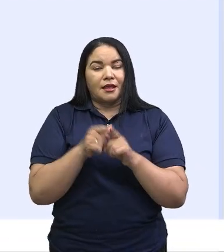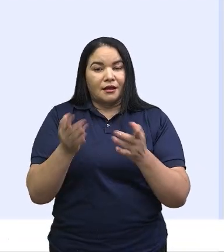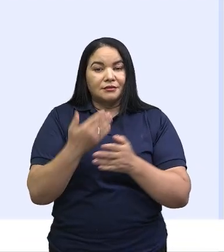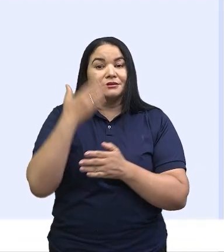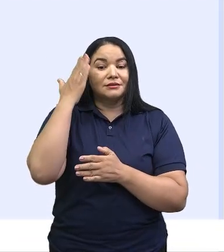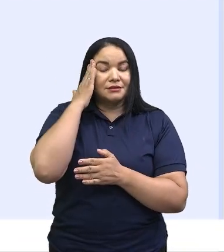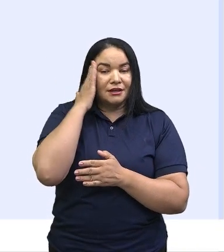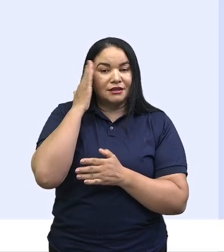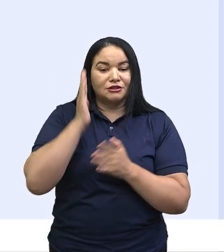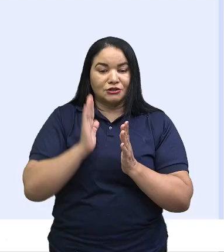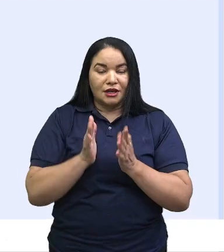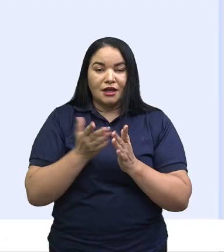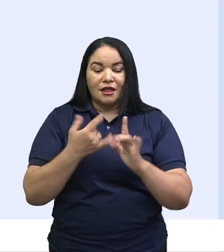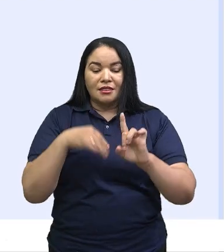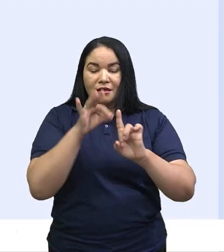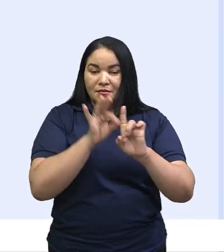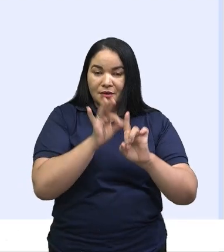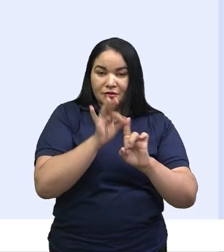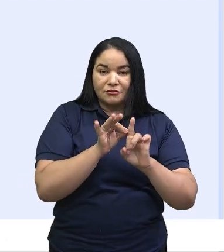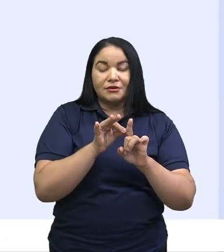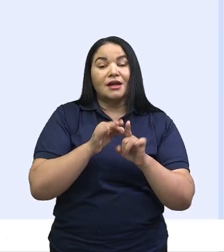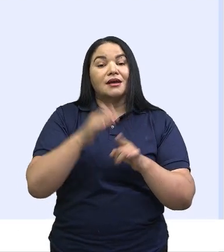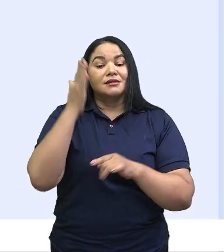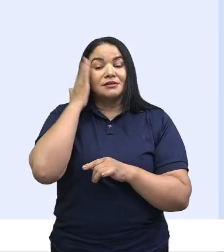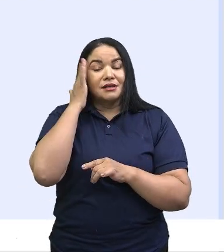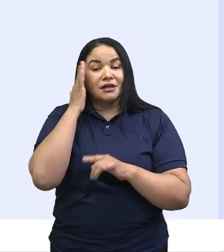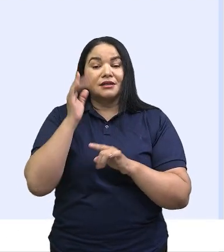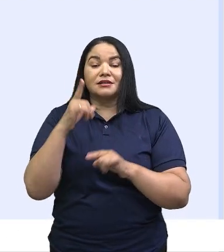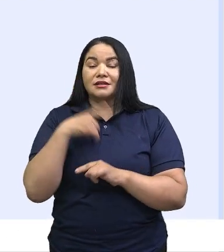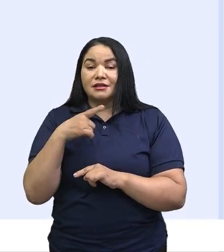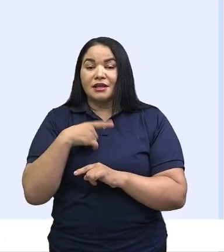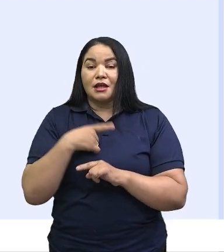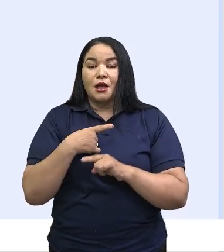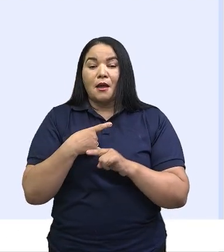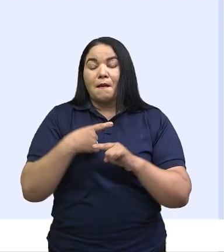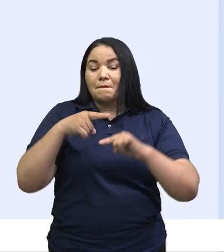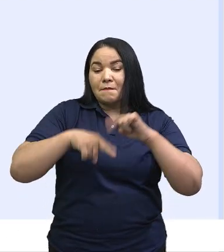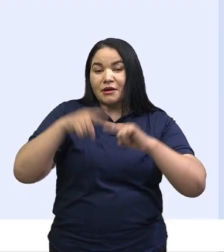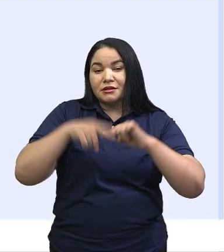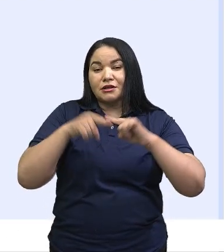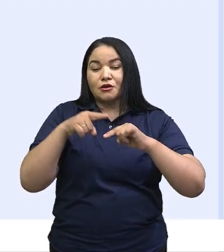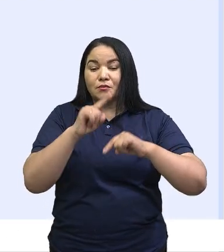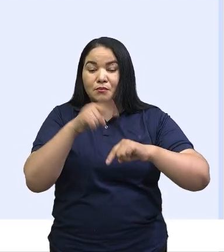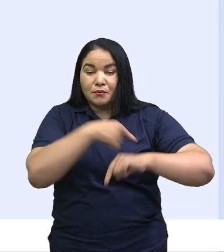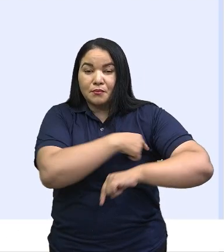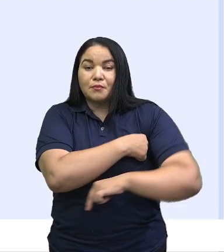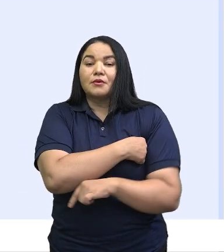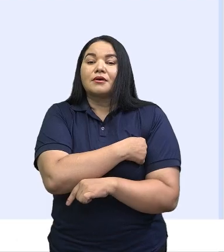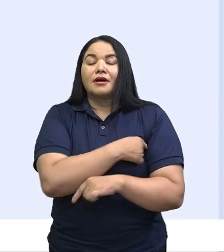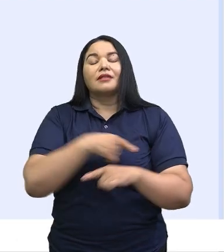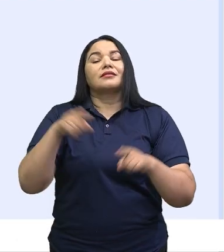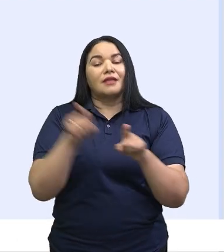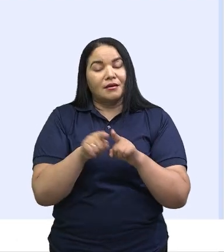sei o que é temperatura, já sei que existe um aparelho para medir essa